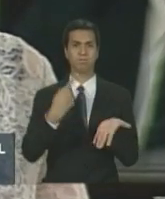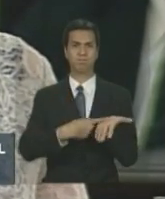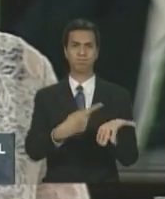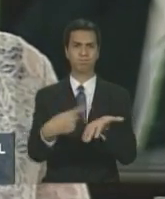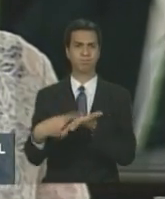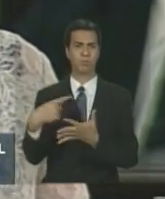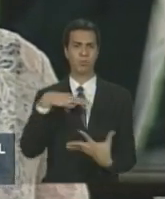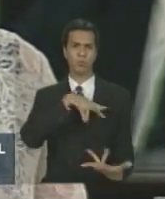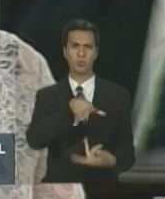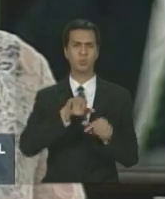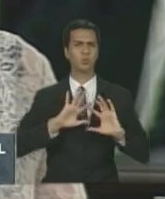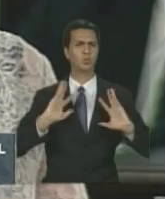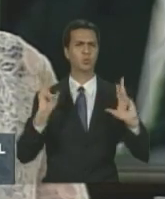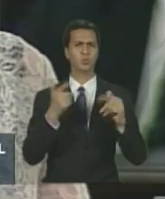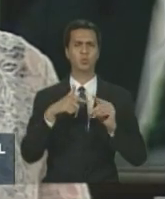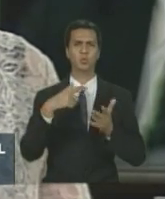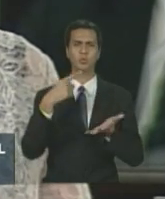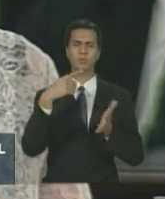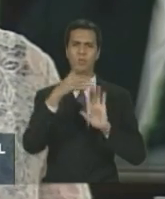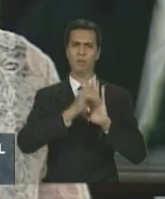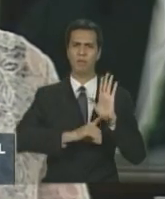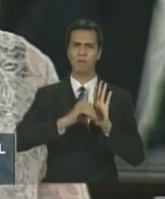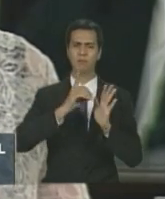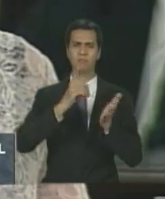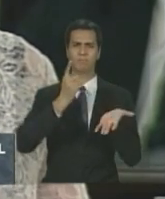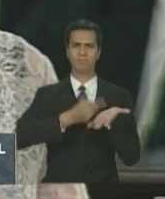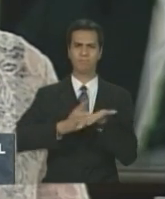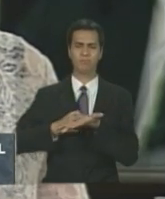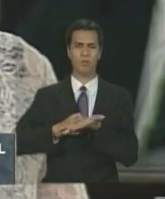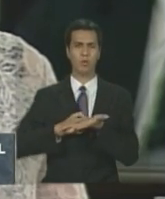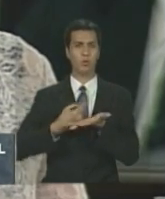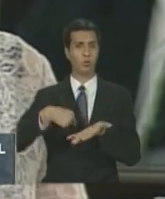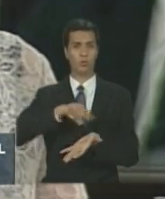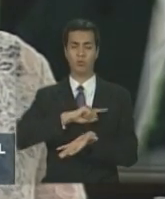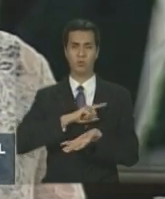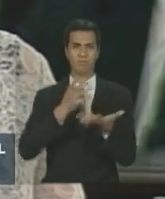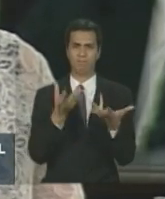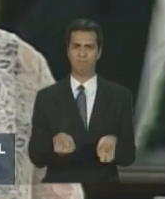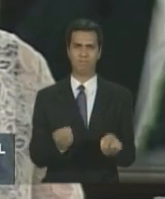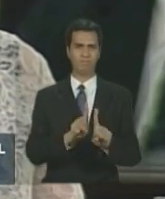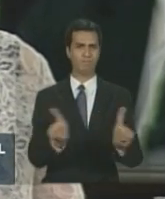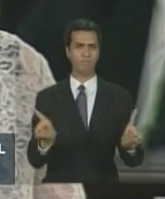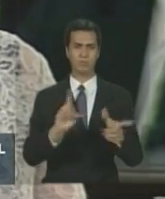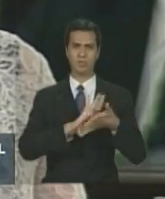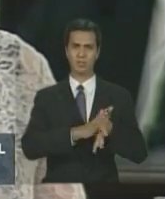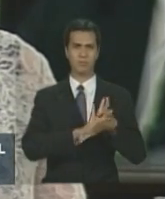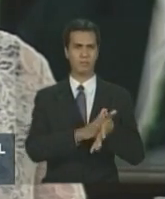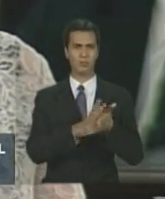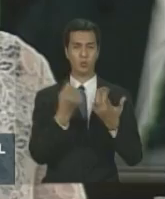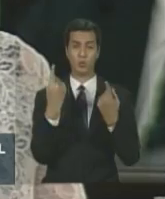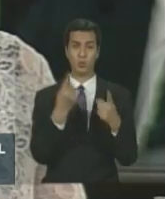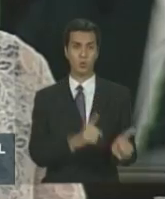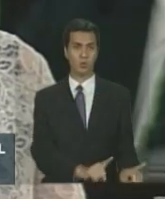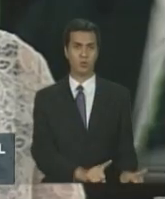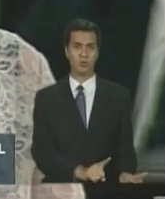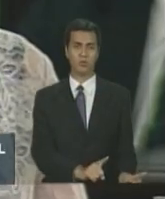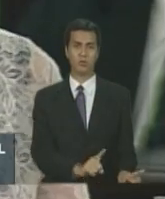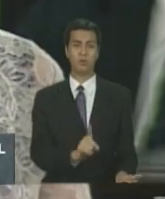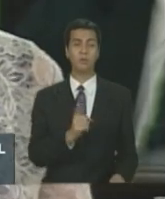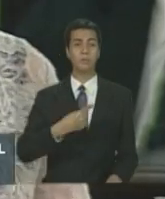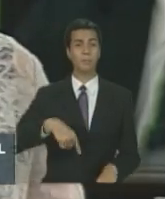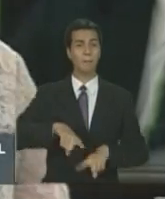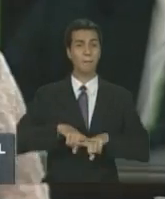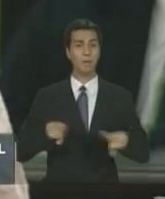discriminação. Mas, sobretudo, nós temos de perceber, eu considero